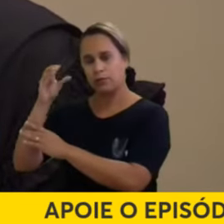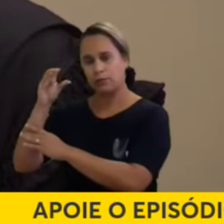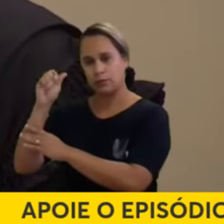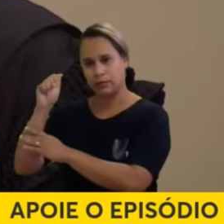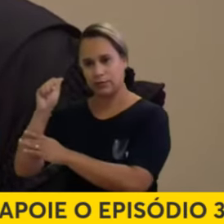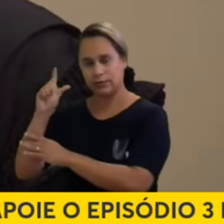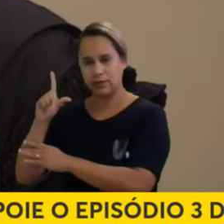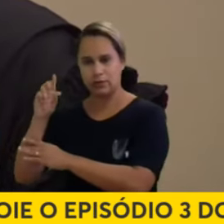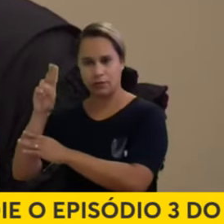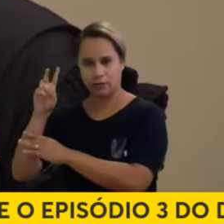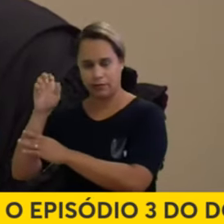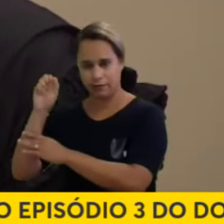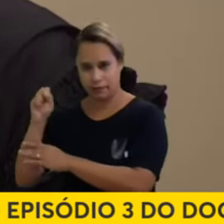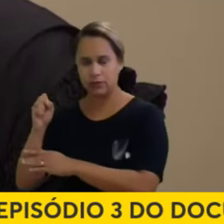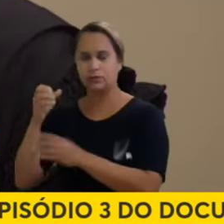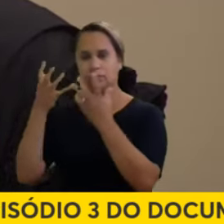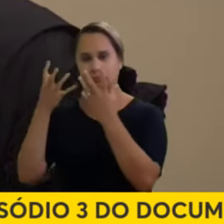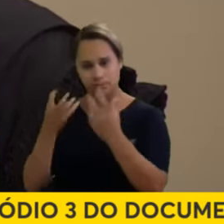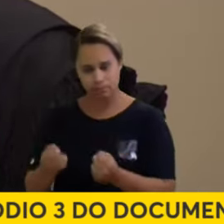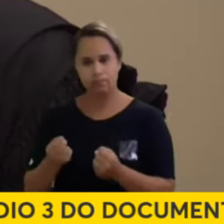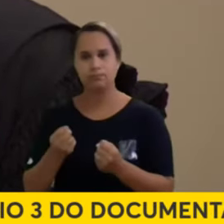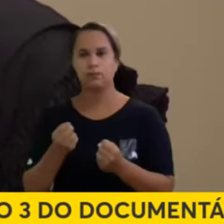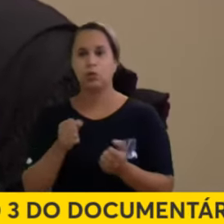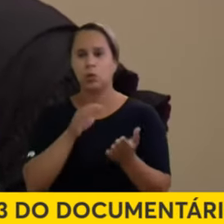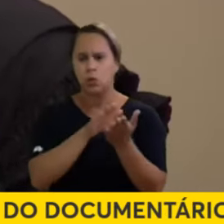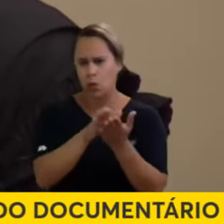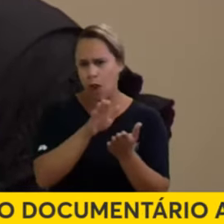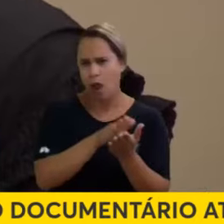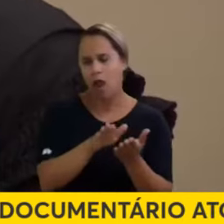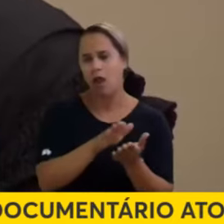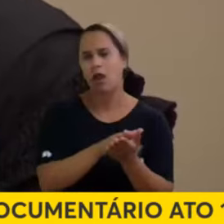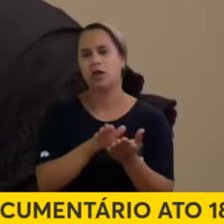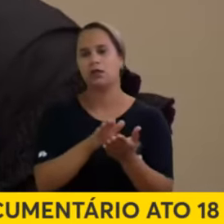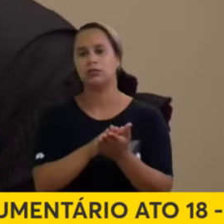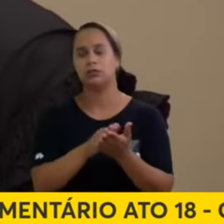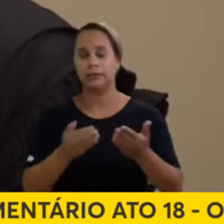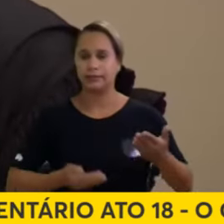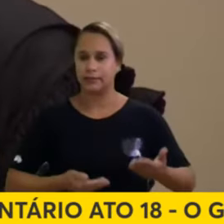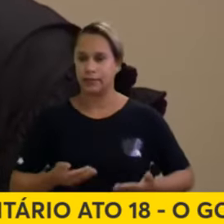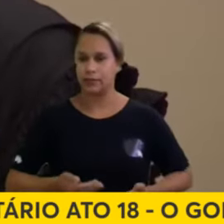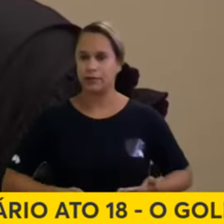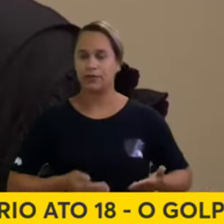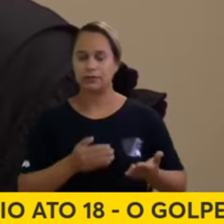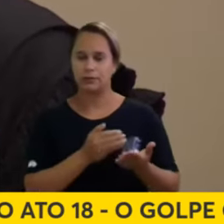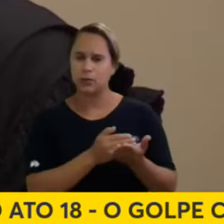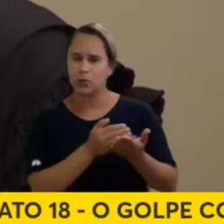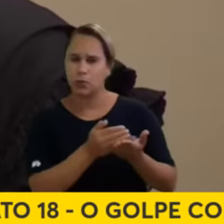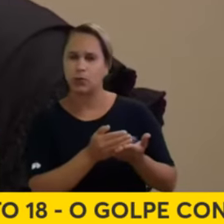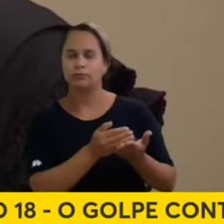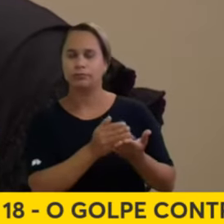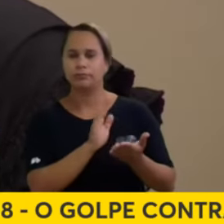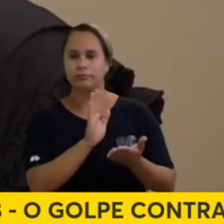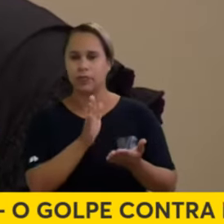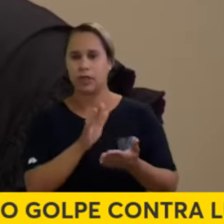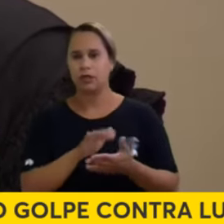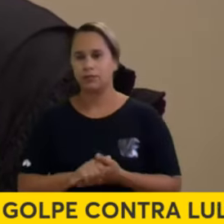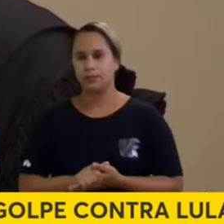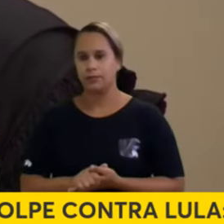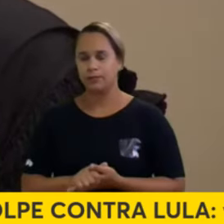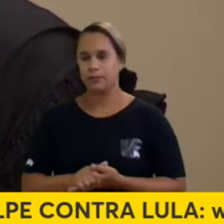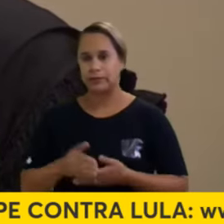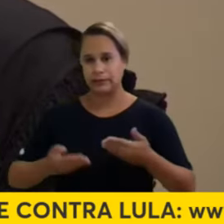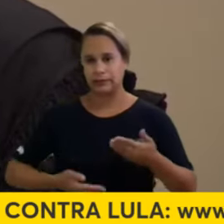dessa natureza diante de sua origem e efetiva prestação de serviço serviço de entrega digital de